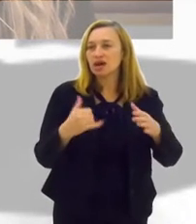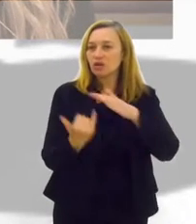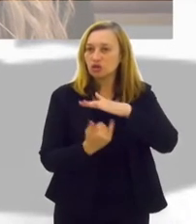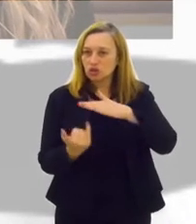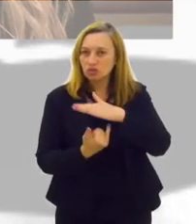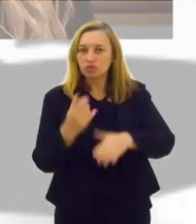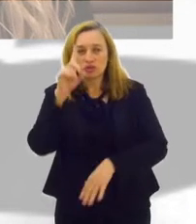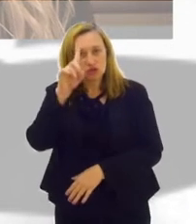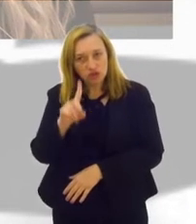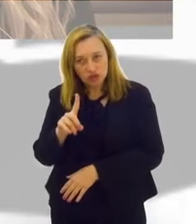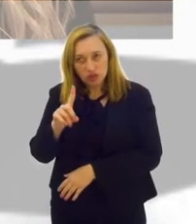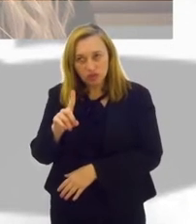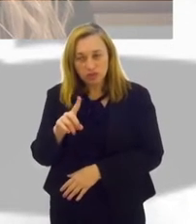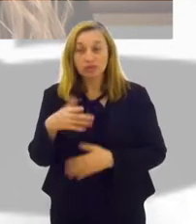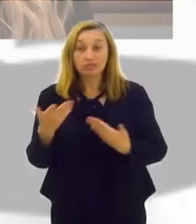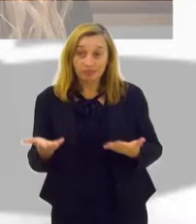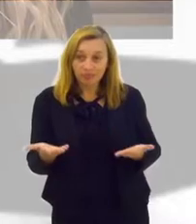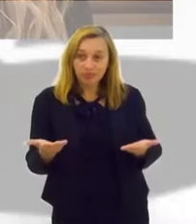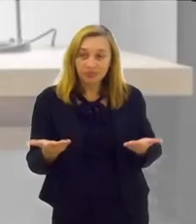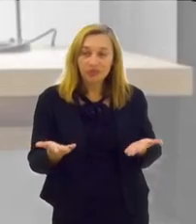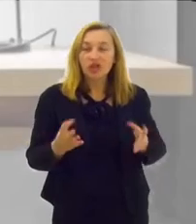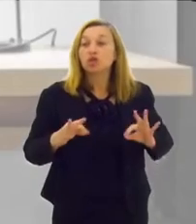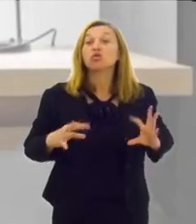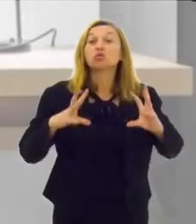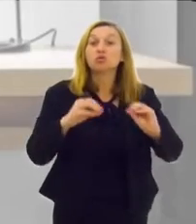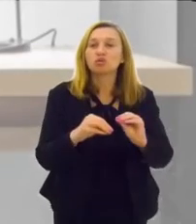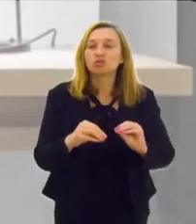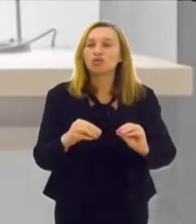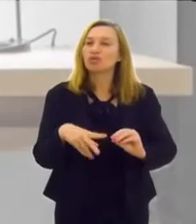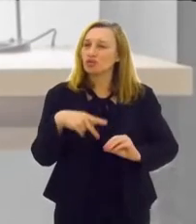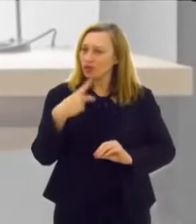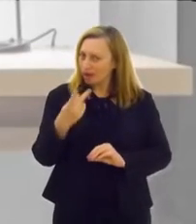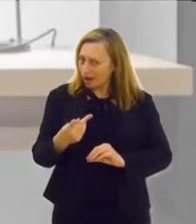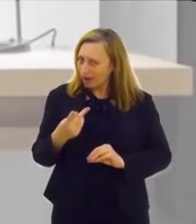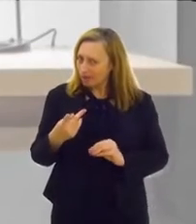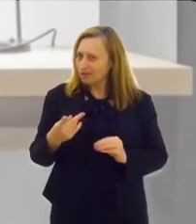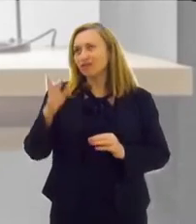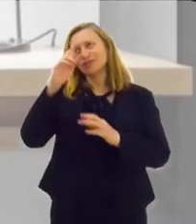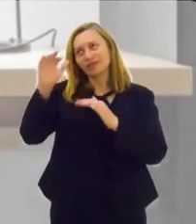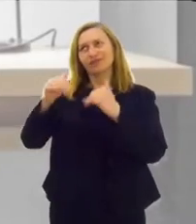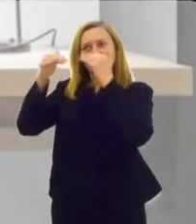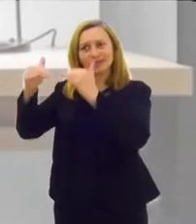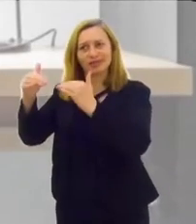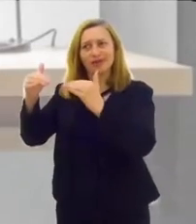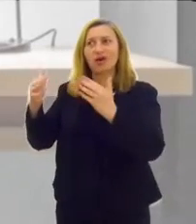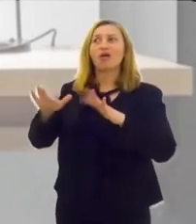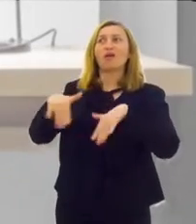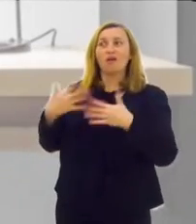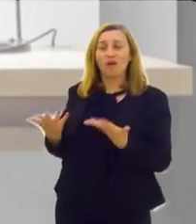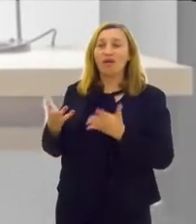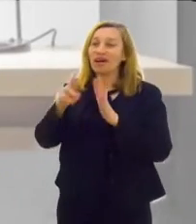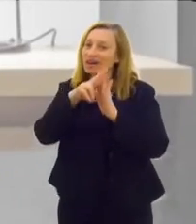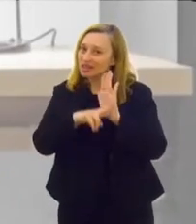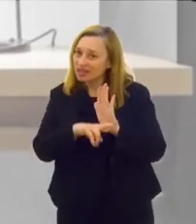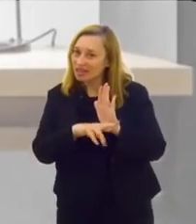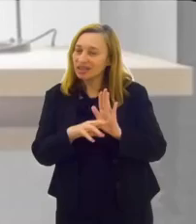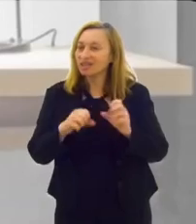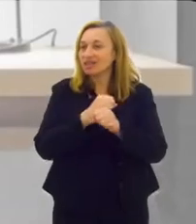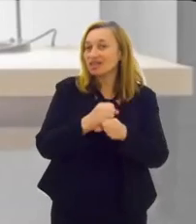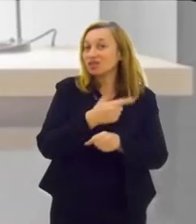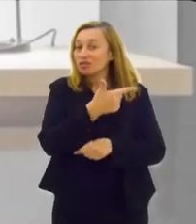Direito Processual. Ou seja, diante disso tudo, Excelência, quais são as regras nesse ano